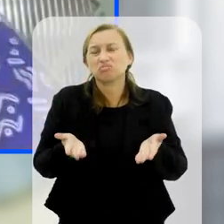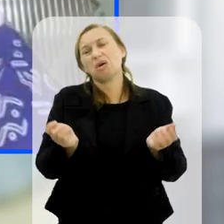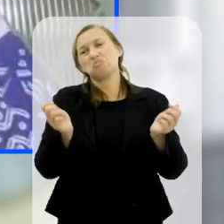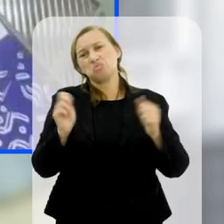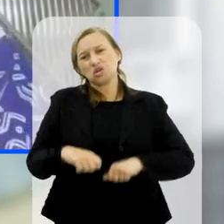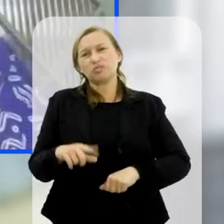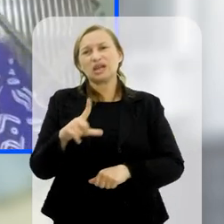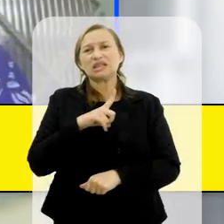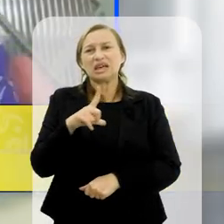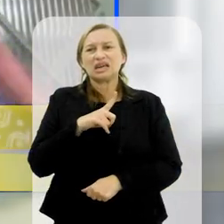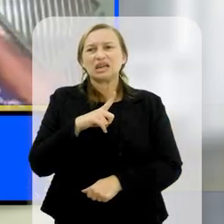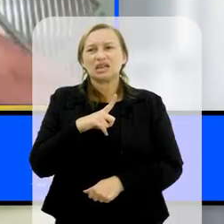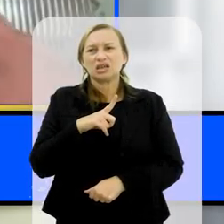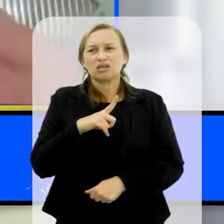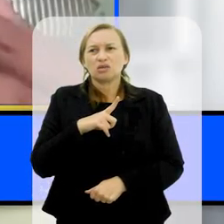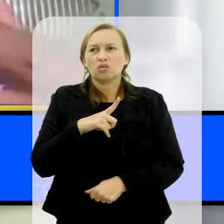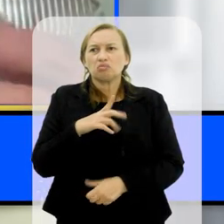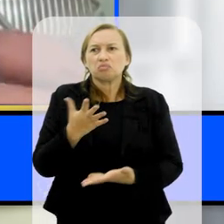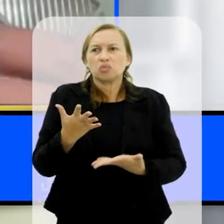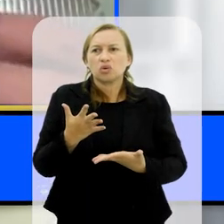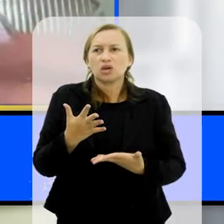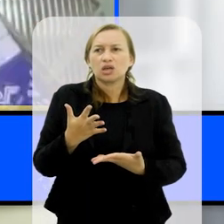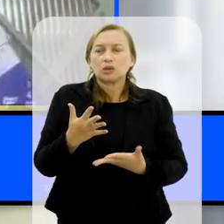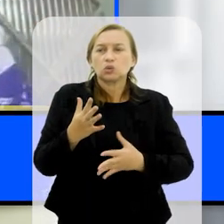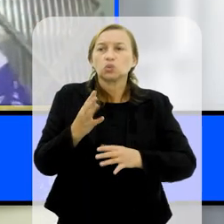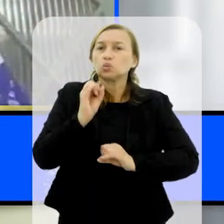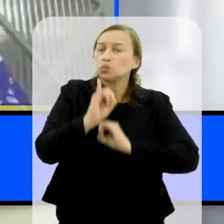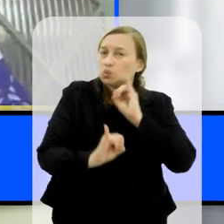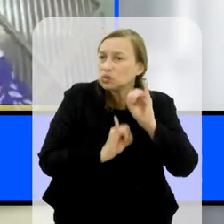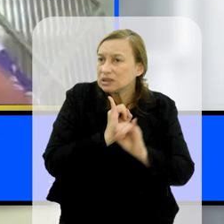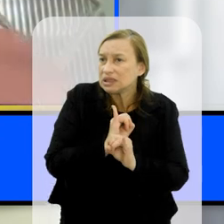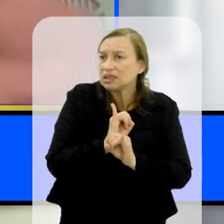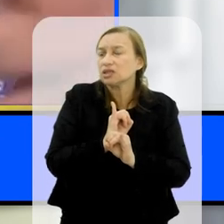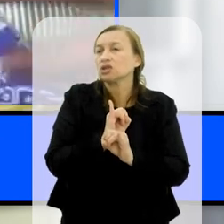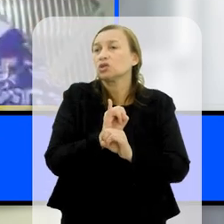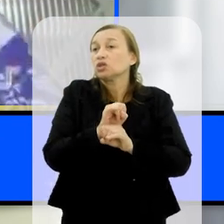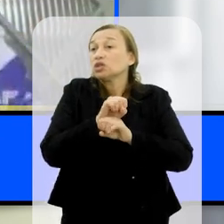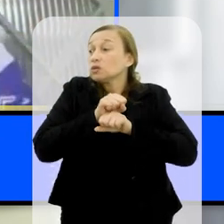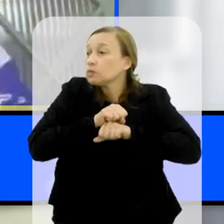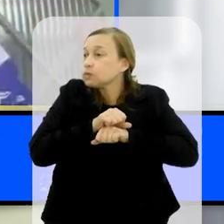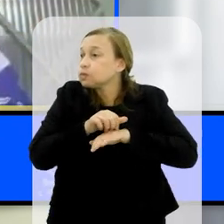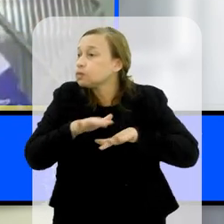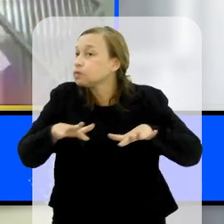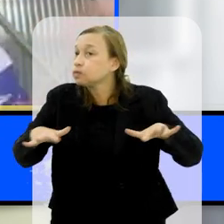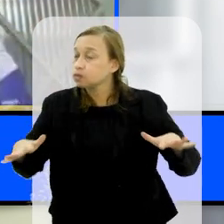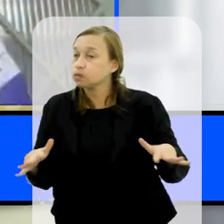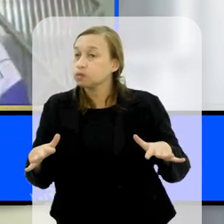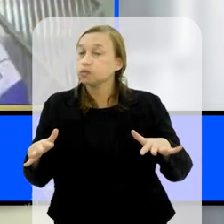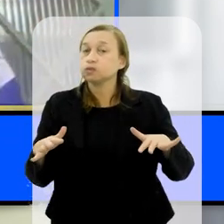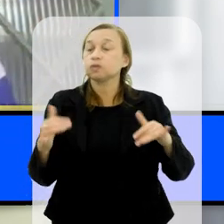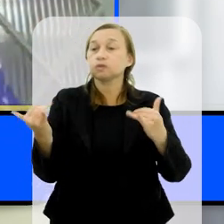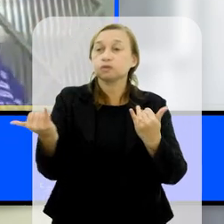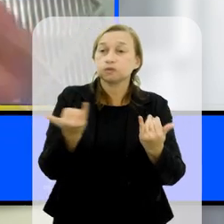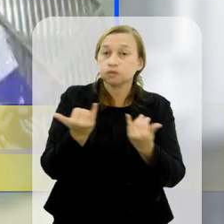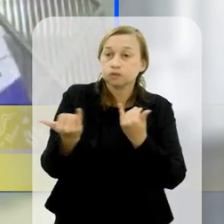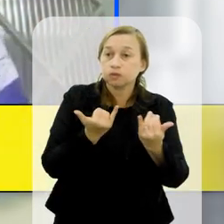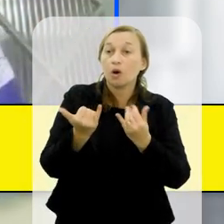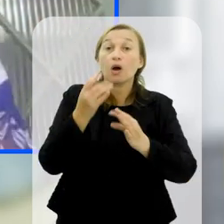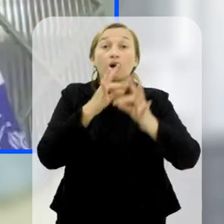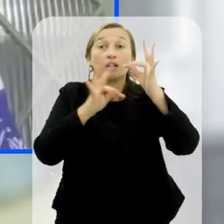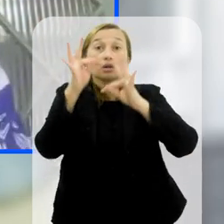uma possibilidade com a coisa da internet, com uma coisa da difusão também das informações